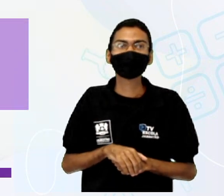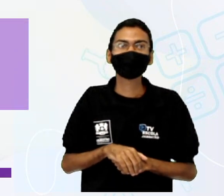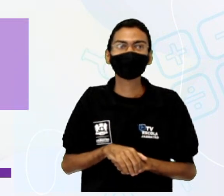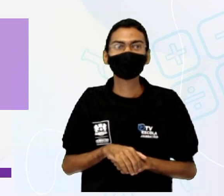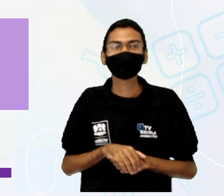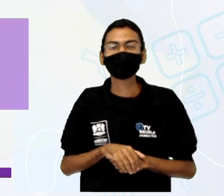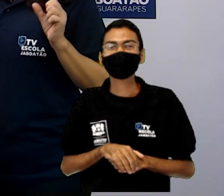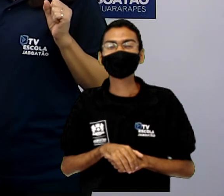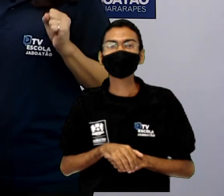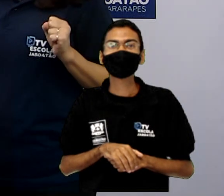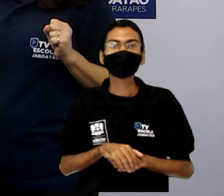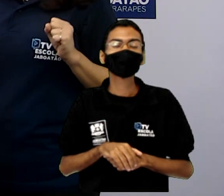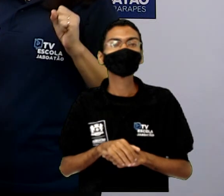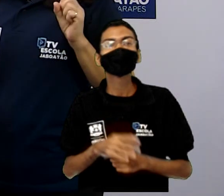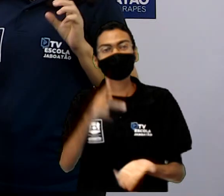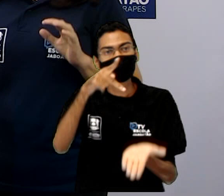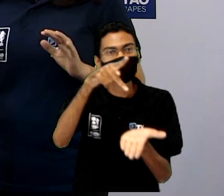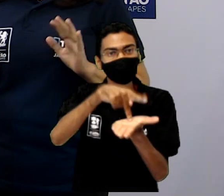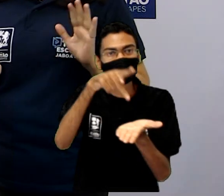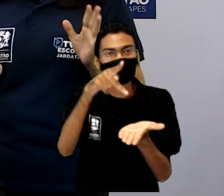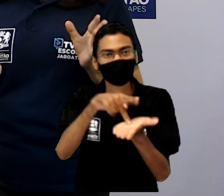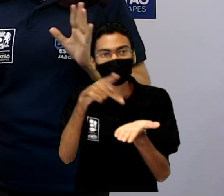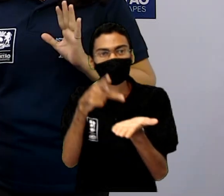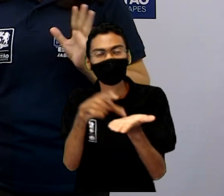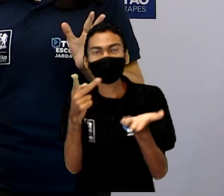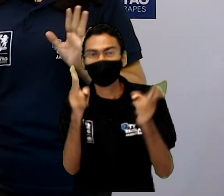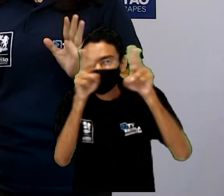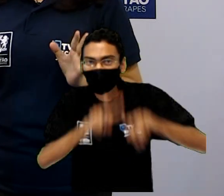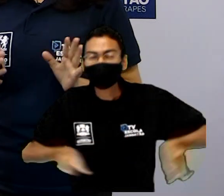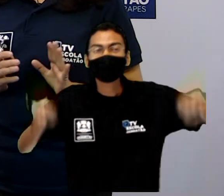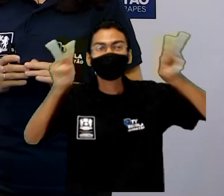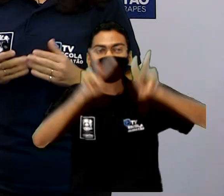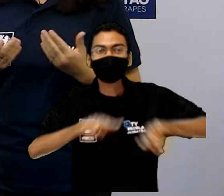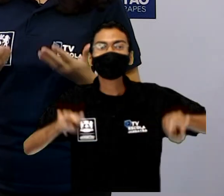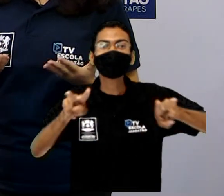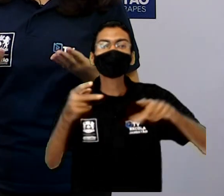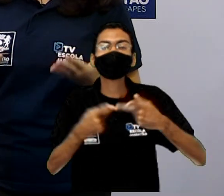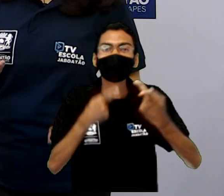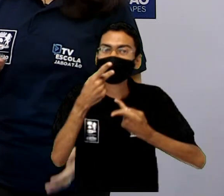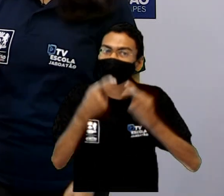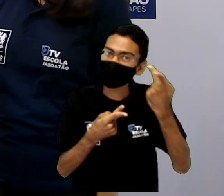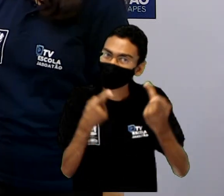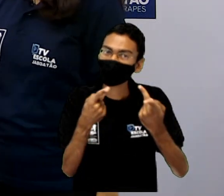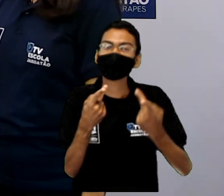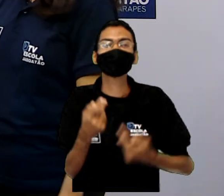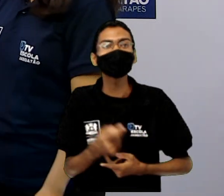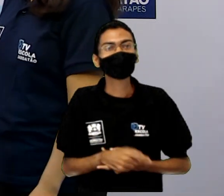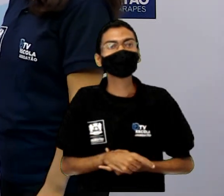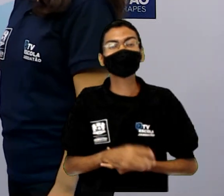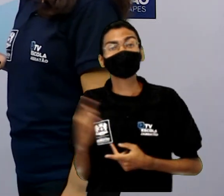were. Geralmente. Já já a gente vai ver por que eu estou falando geralmente.